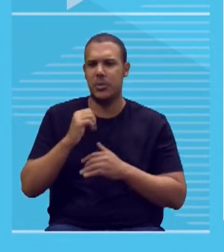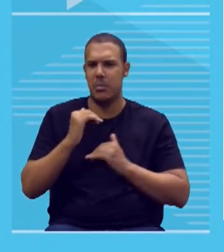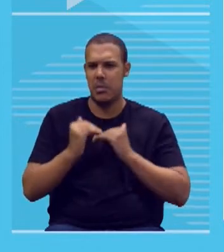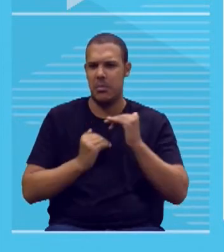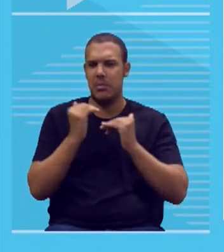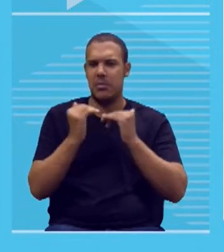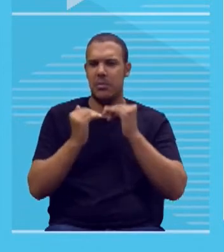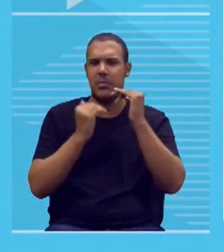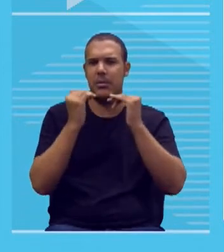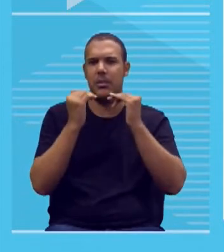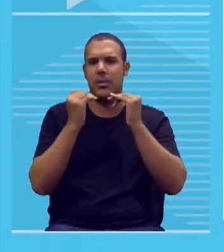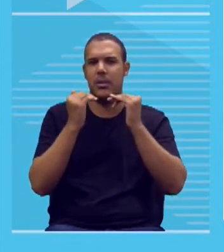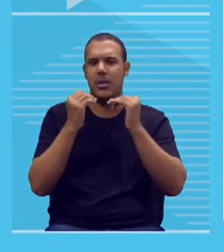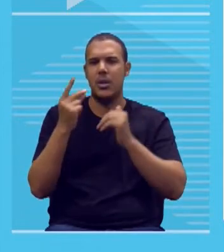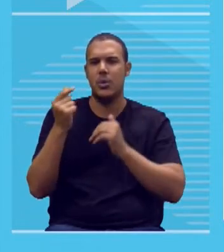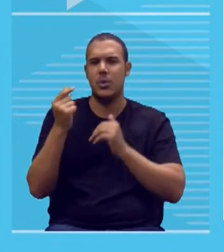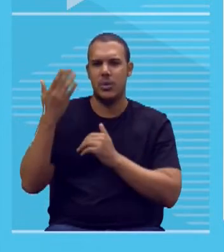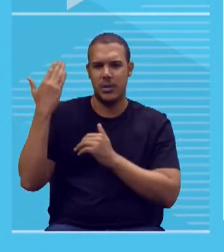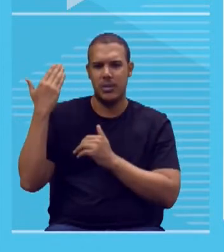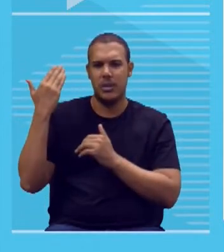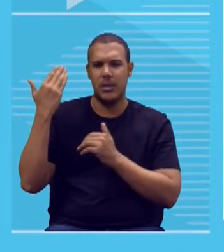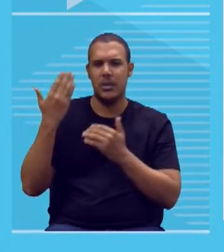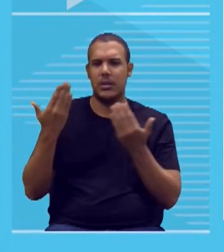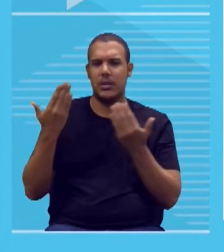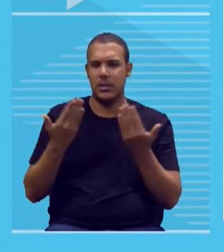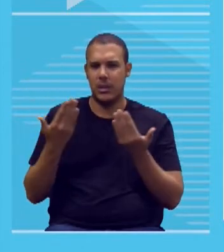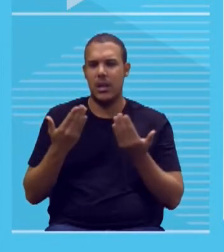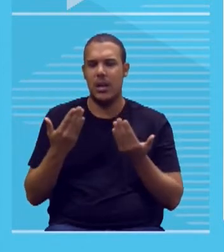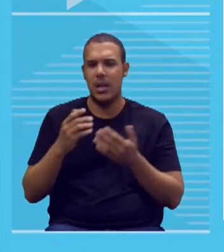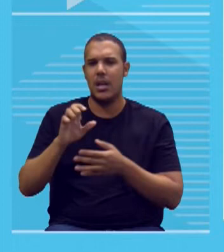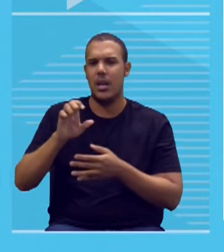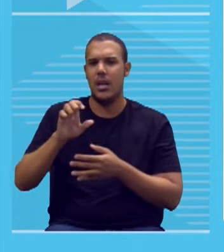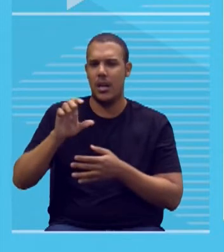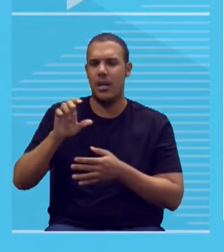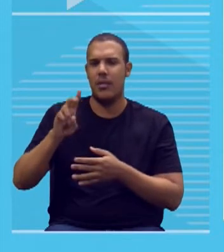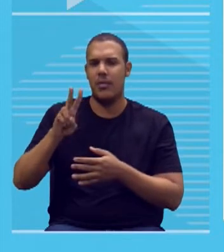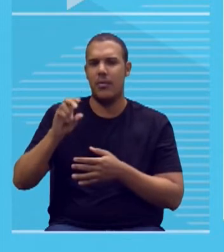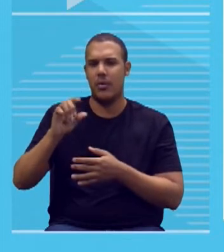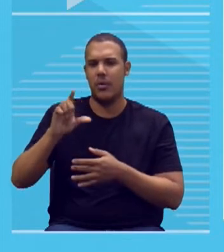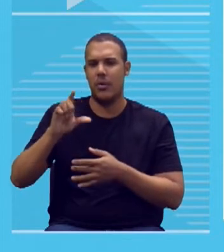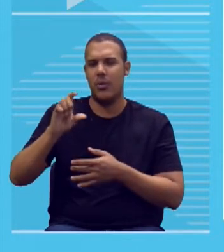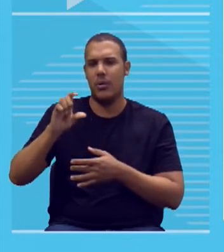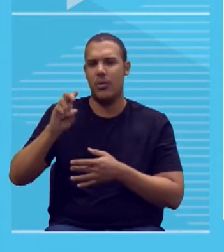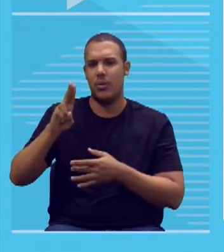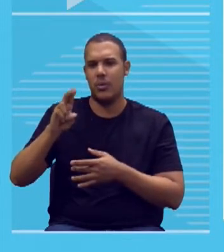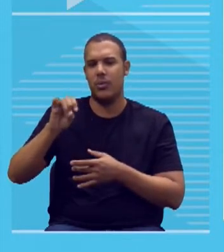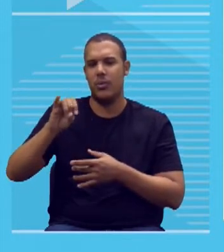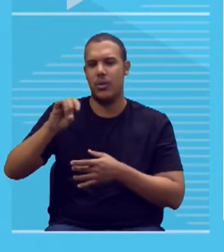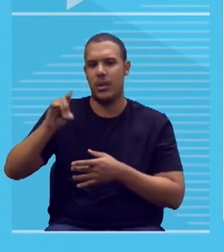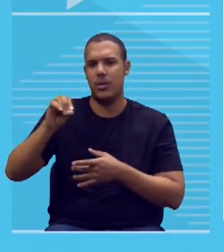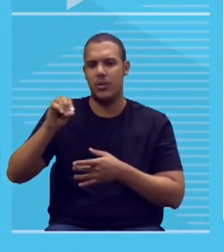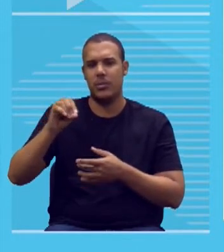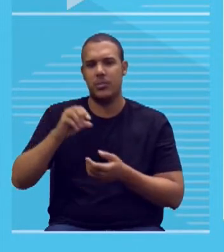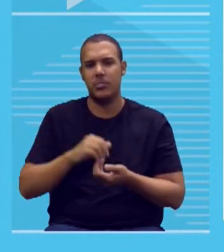evoluir a época já era algo bem evoluído vagina